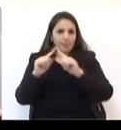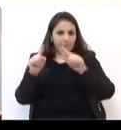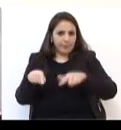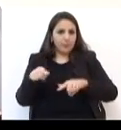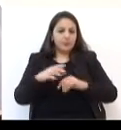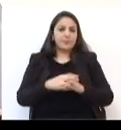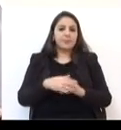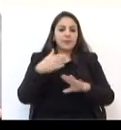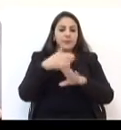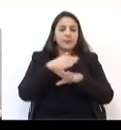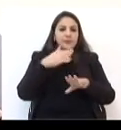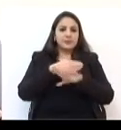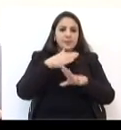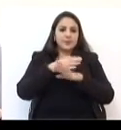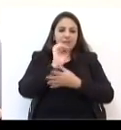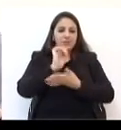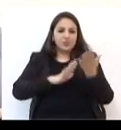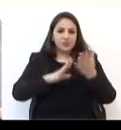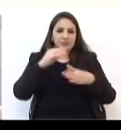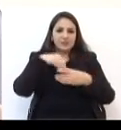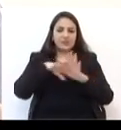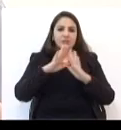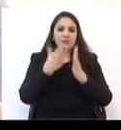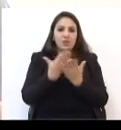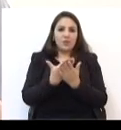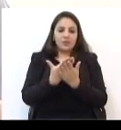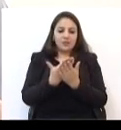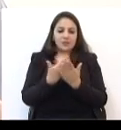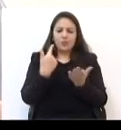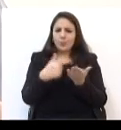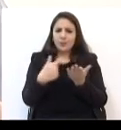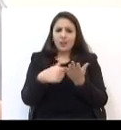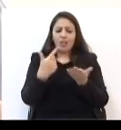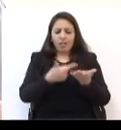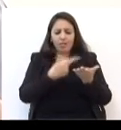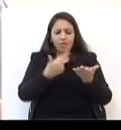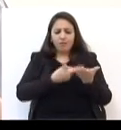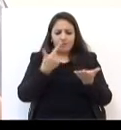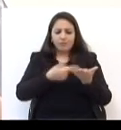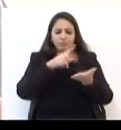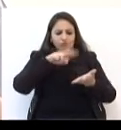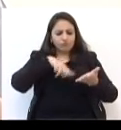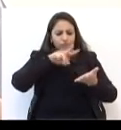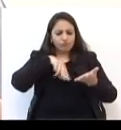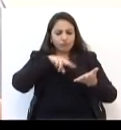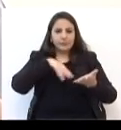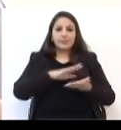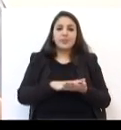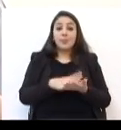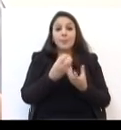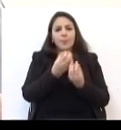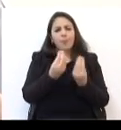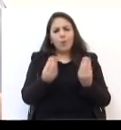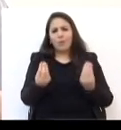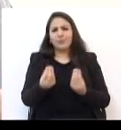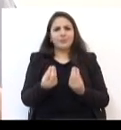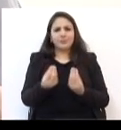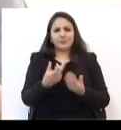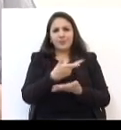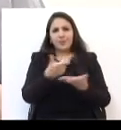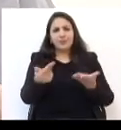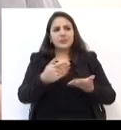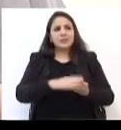públicas que participam de atividades nas escolas, que culminaram em livros. Enfim, quer